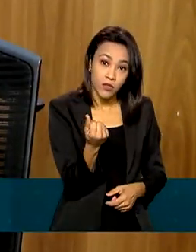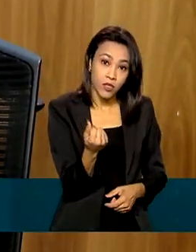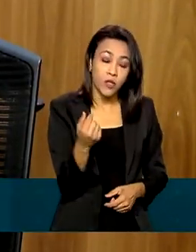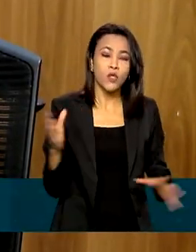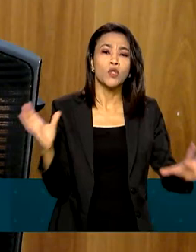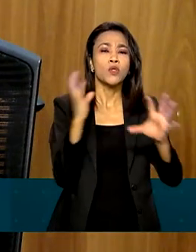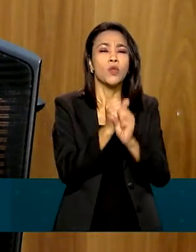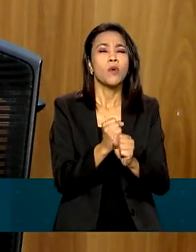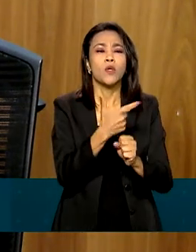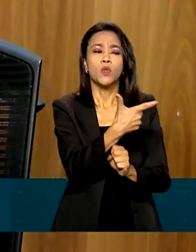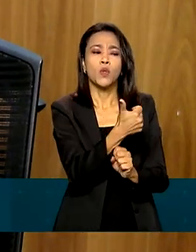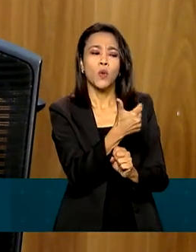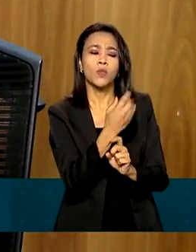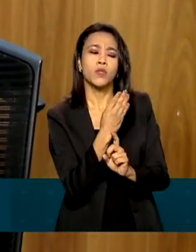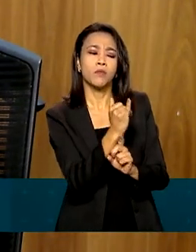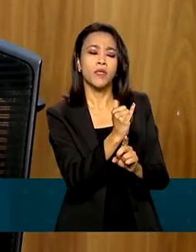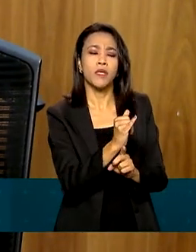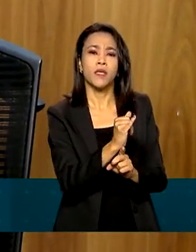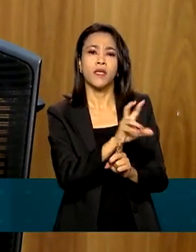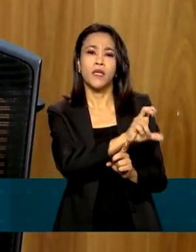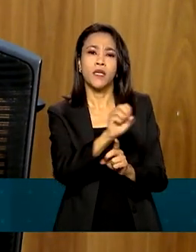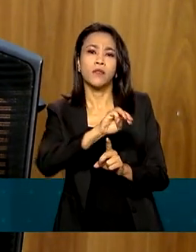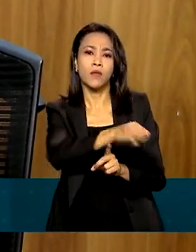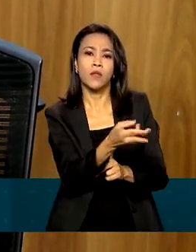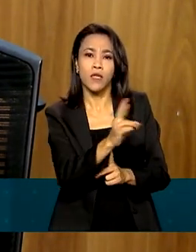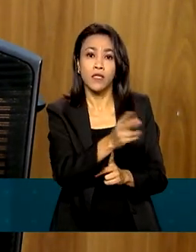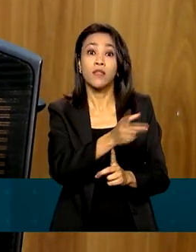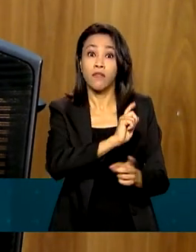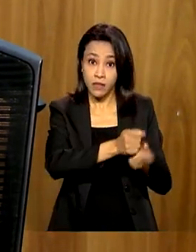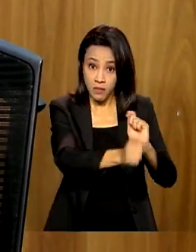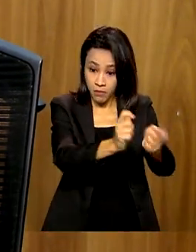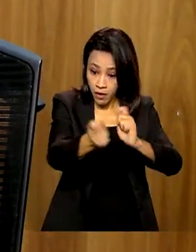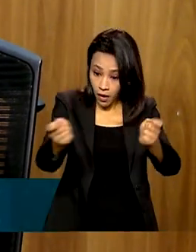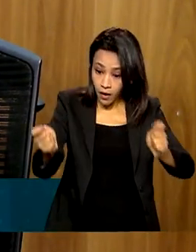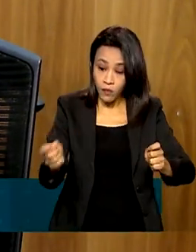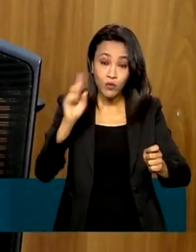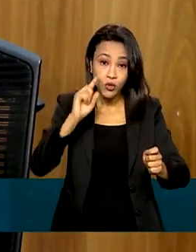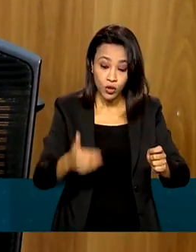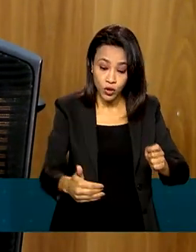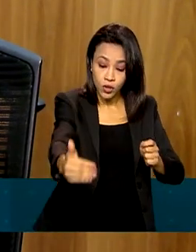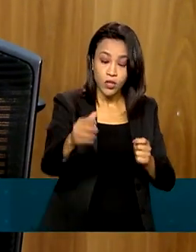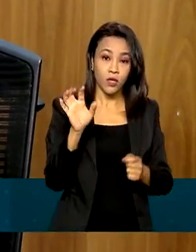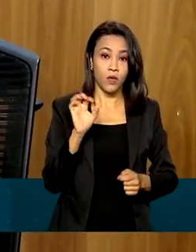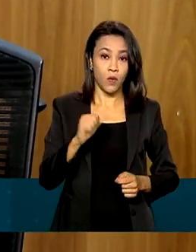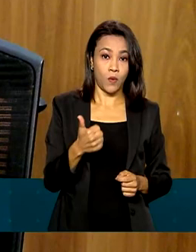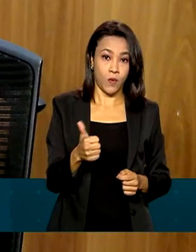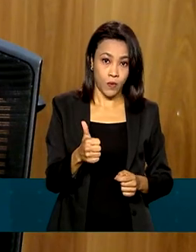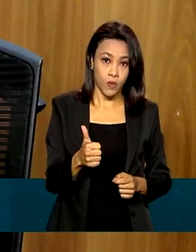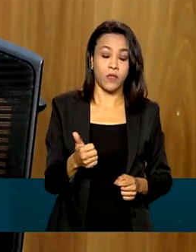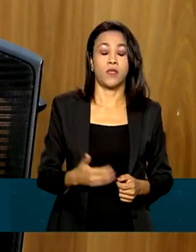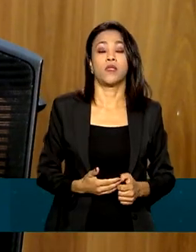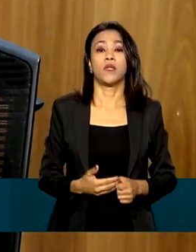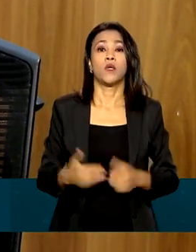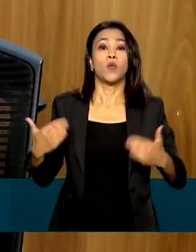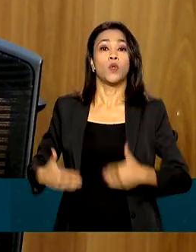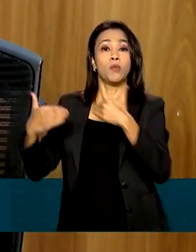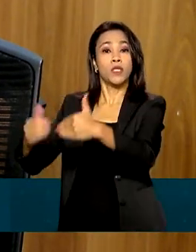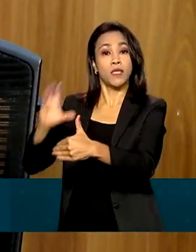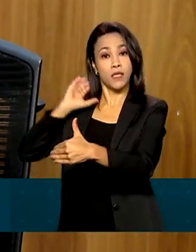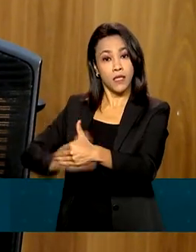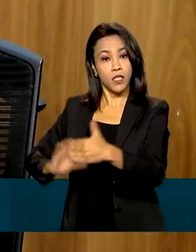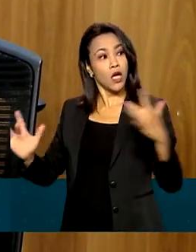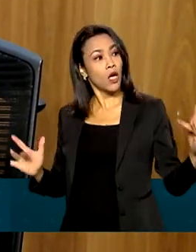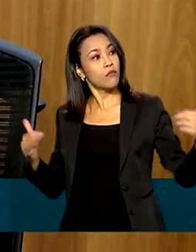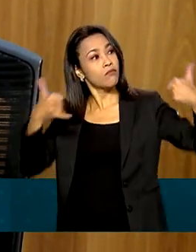são mais, no total, 12 bilhões e meio de reais que serão pagos agora a partir do dia 11. O Ministério da Cidadania entrou em contato com a